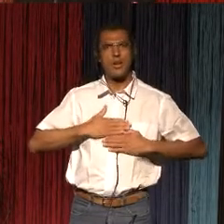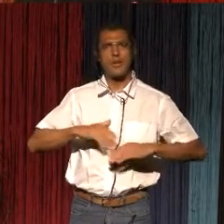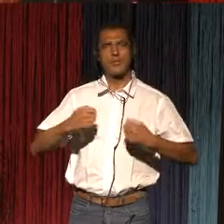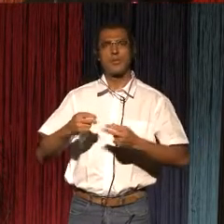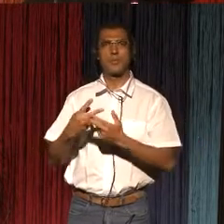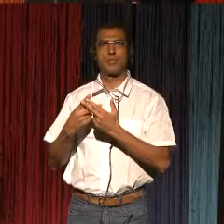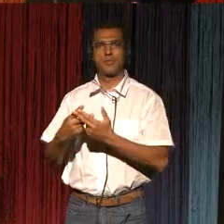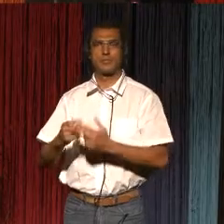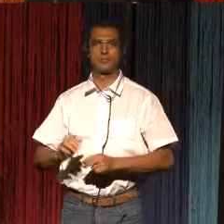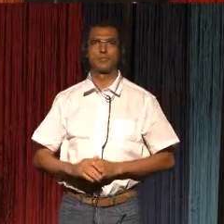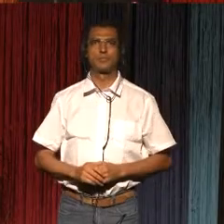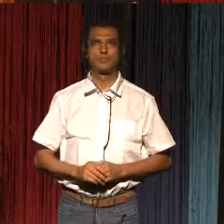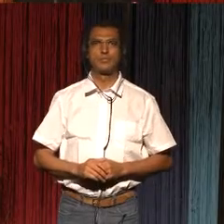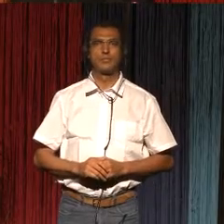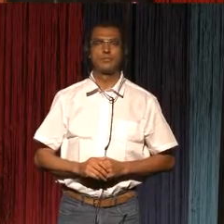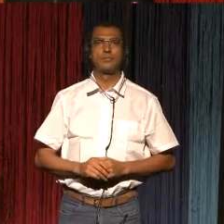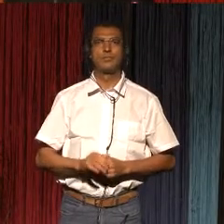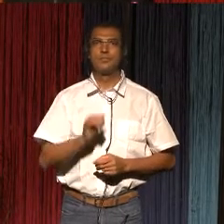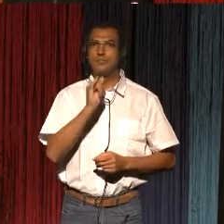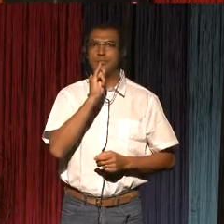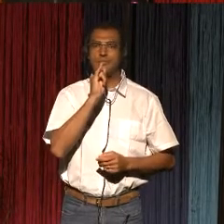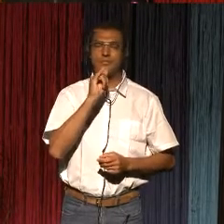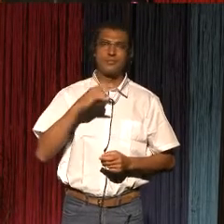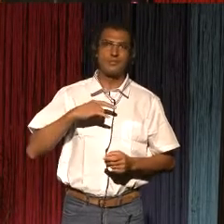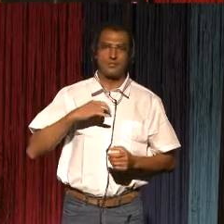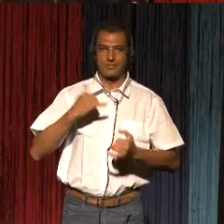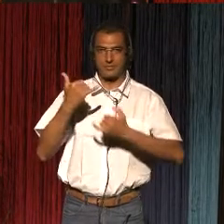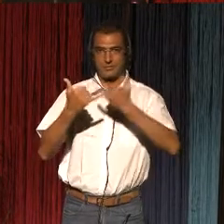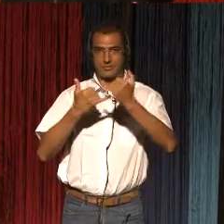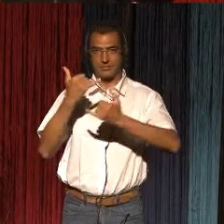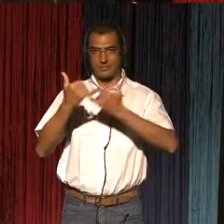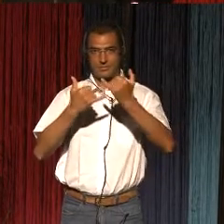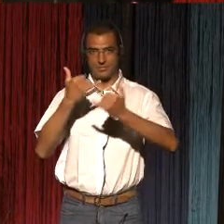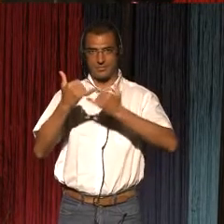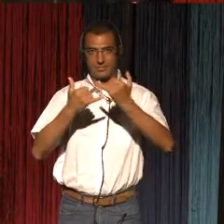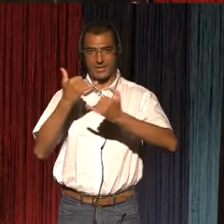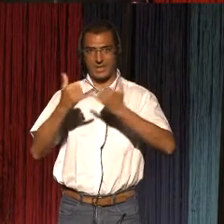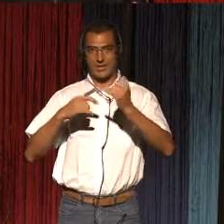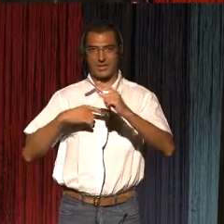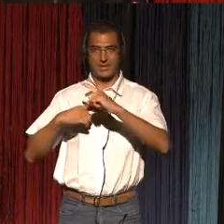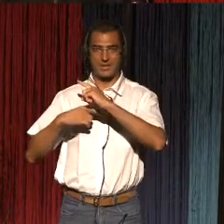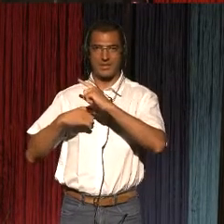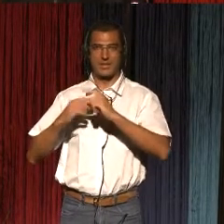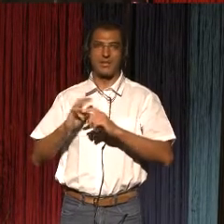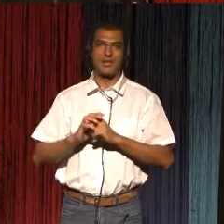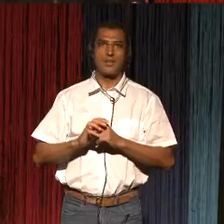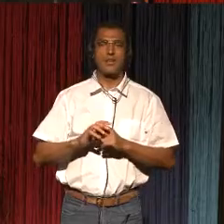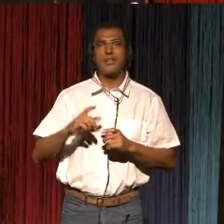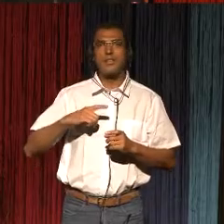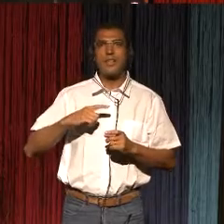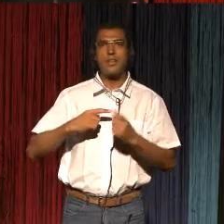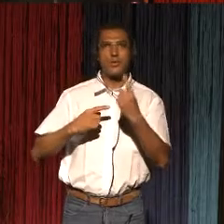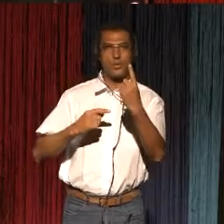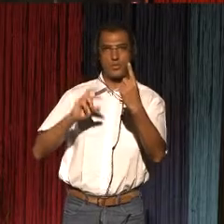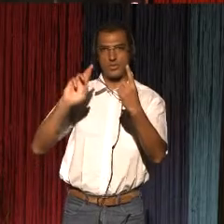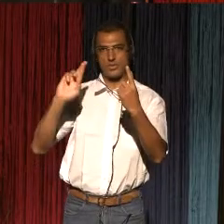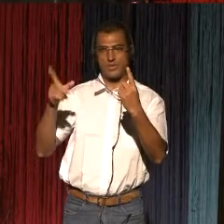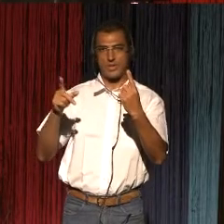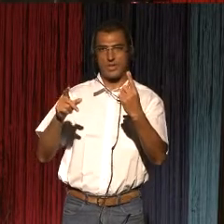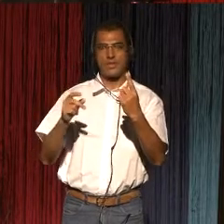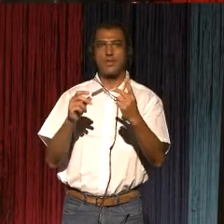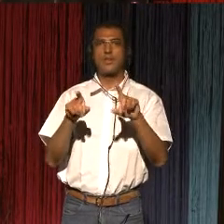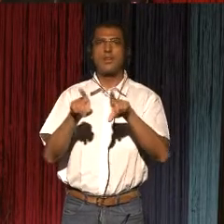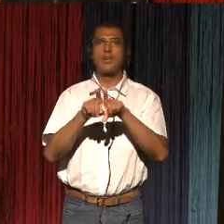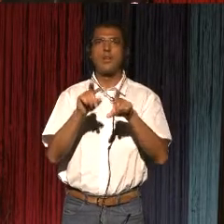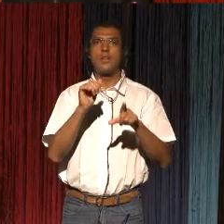Por exemplo, aqui nós temos esses joguinhos de encaixe, os pegboards. Aqui a única diferença é em uma única coisa. Não tem